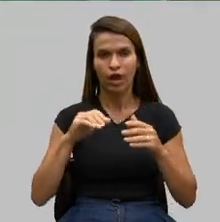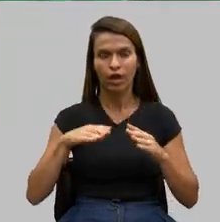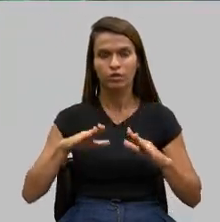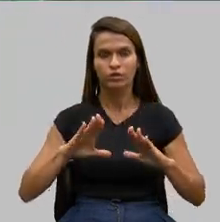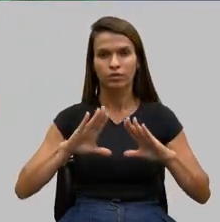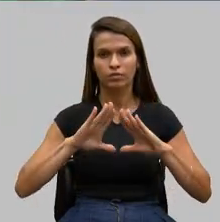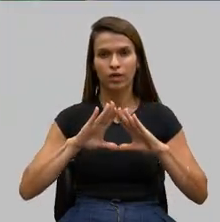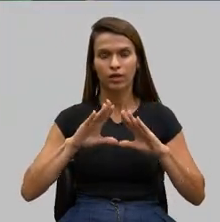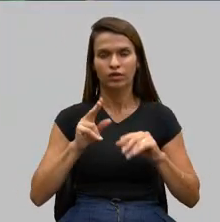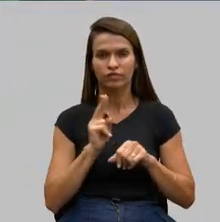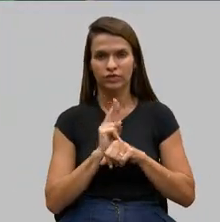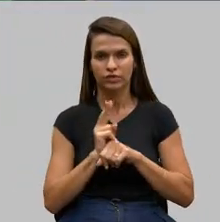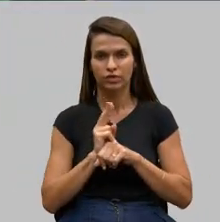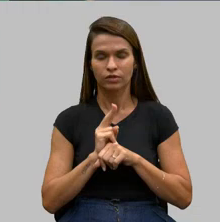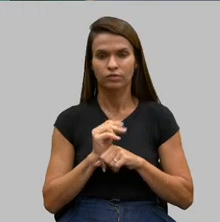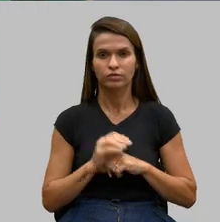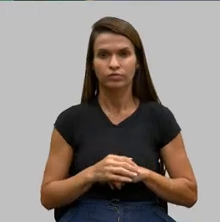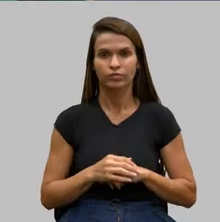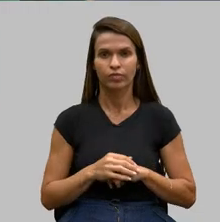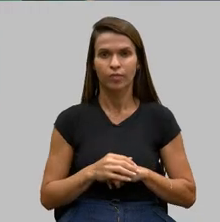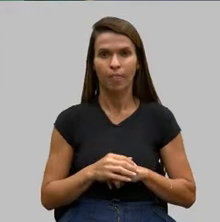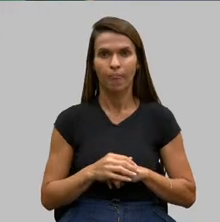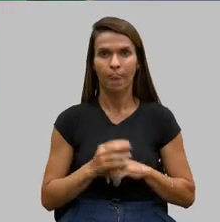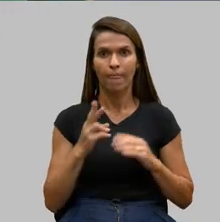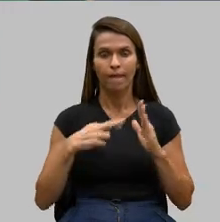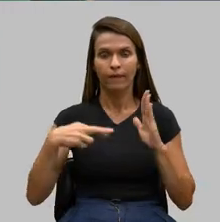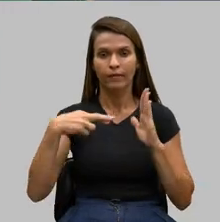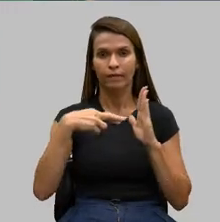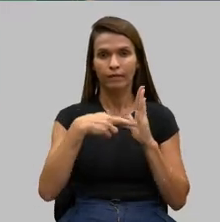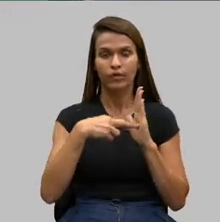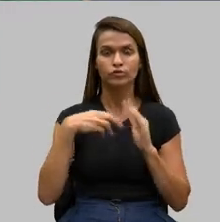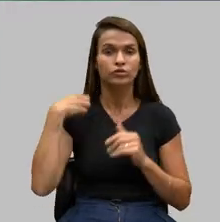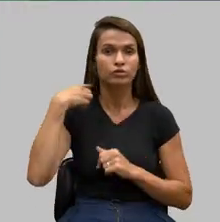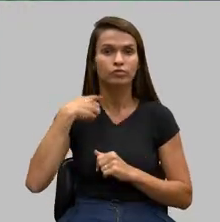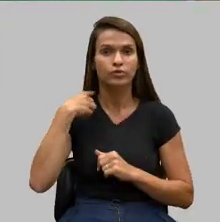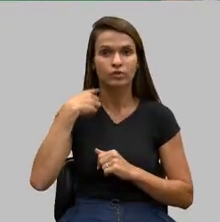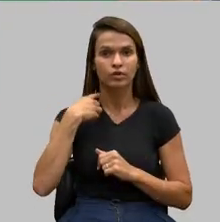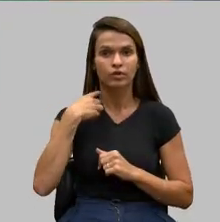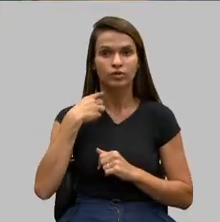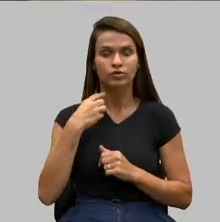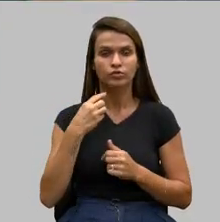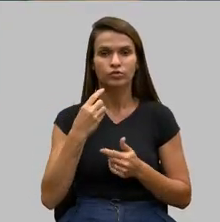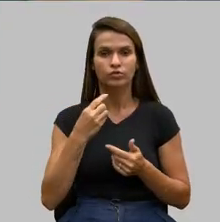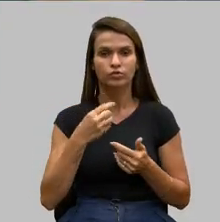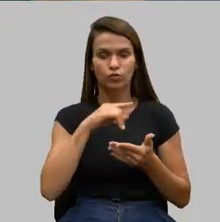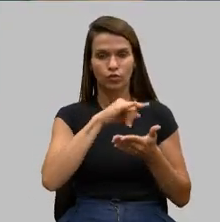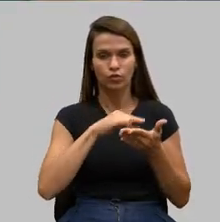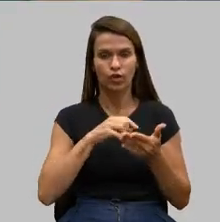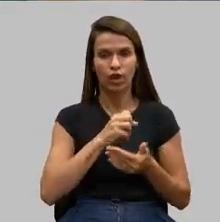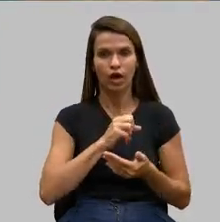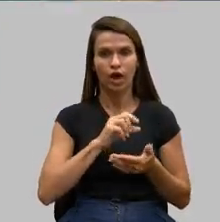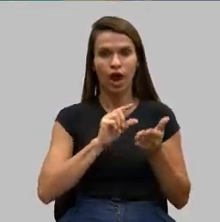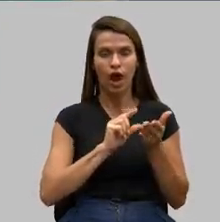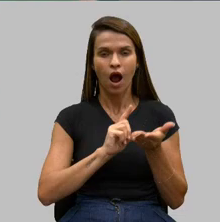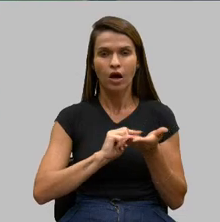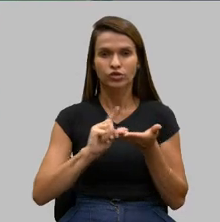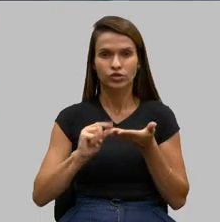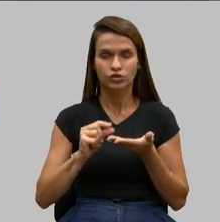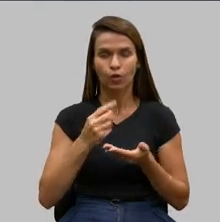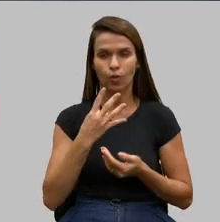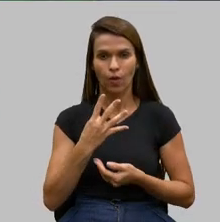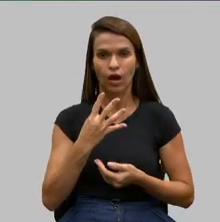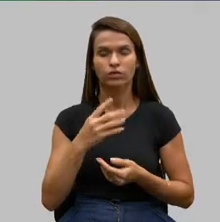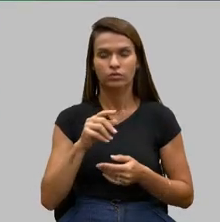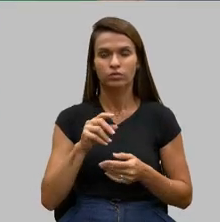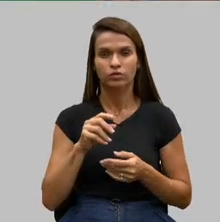fiscaliza requerimento os deputados que subscrevem nos teros do artigo 4º da deliberação da